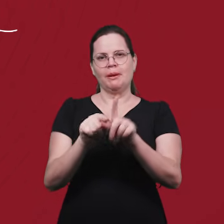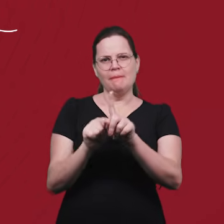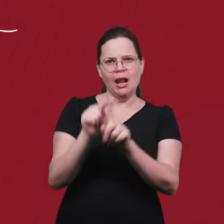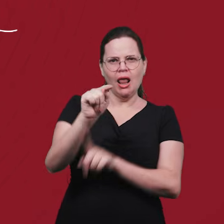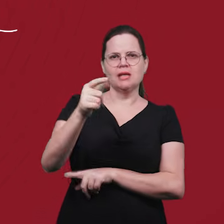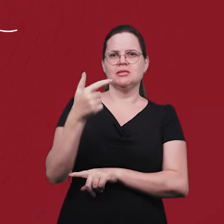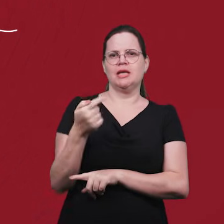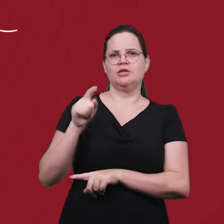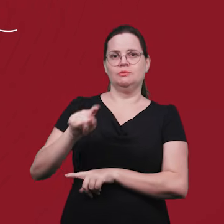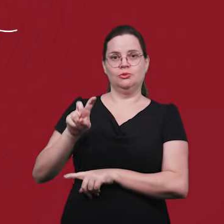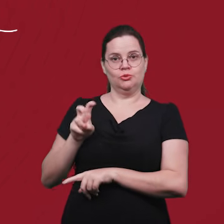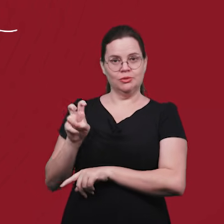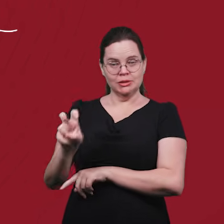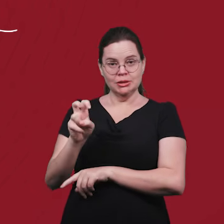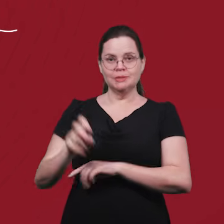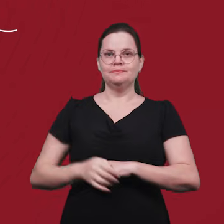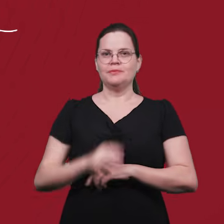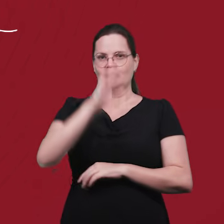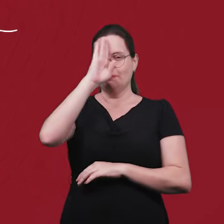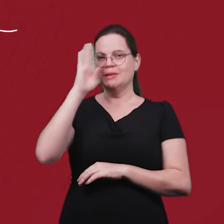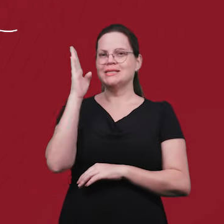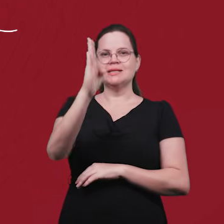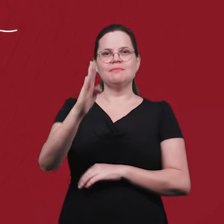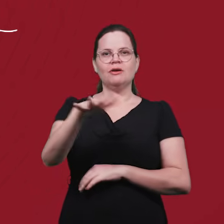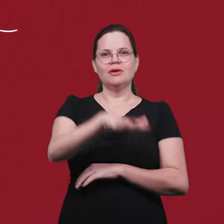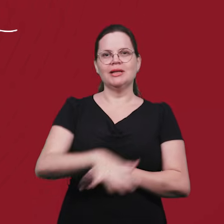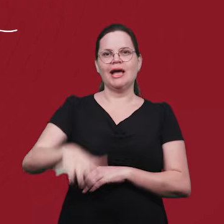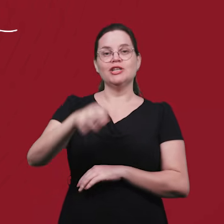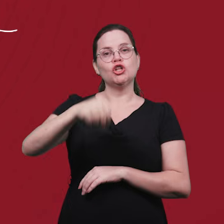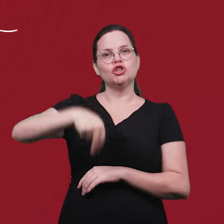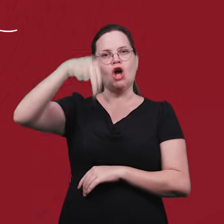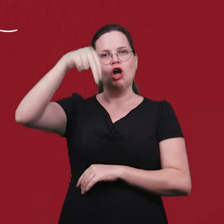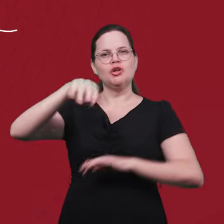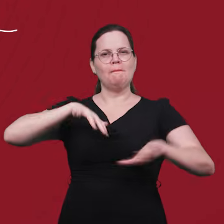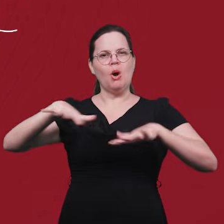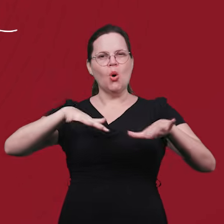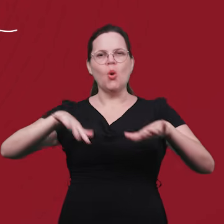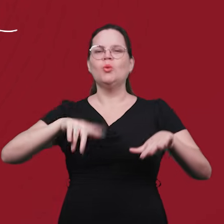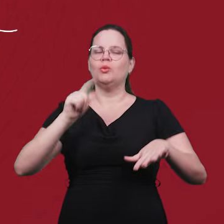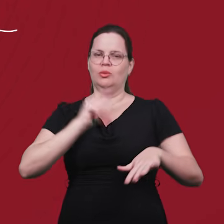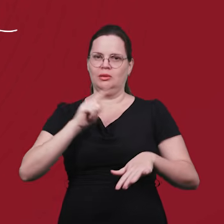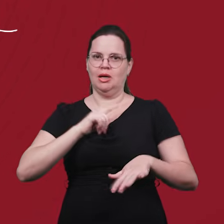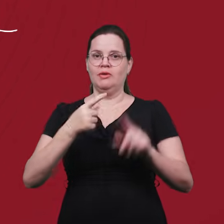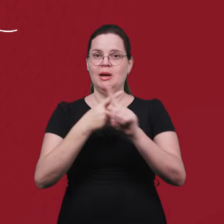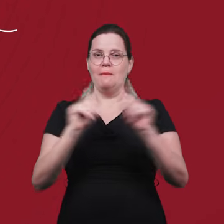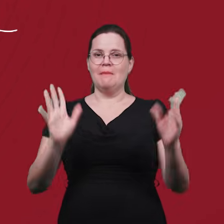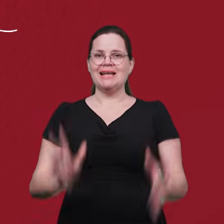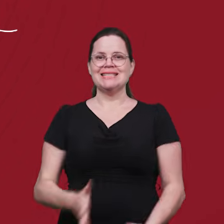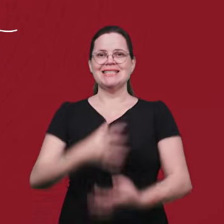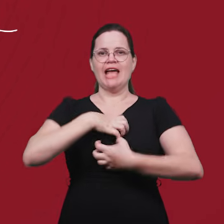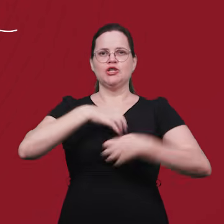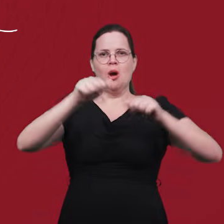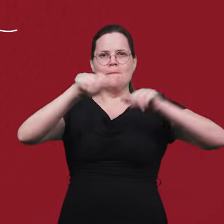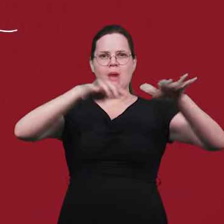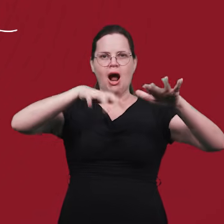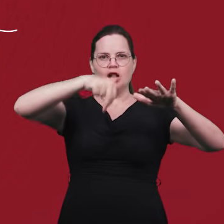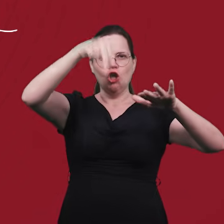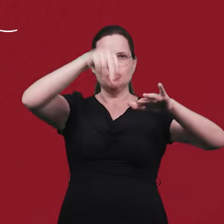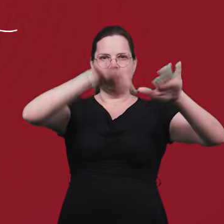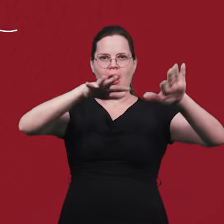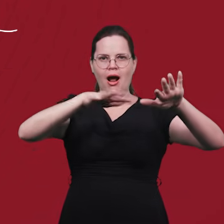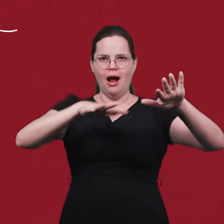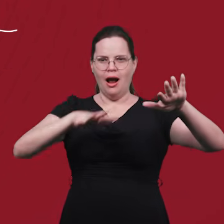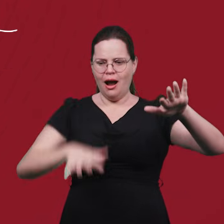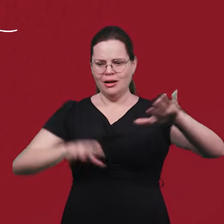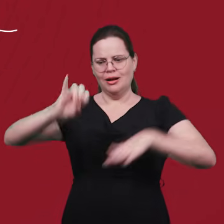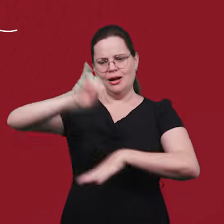e 7,5. O epicentro ocorreu na região norte do país, mas os tremores foram sentidos com